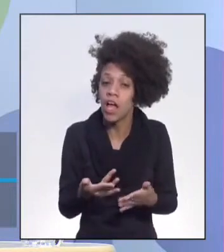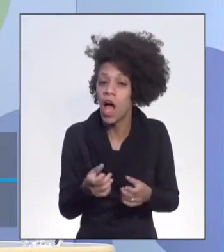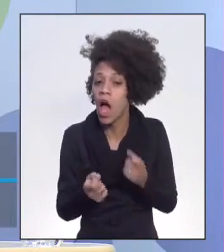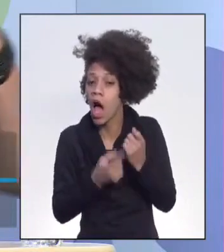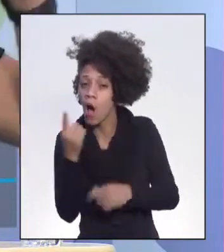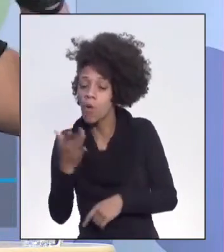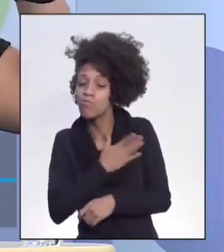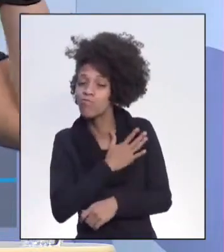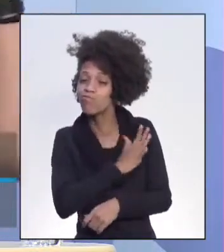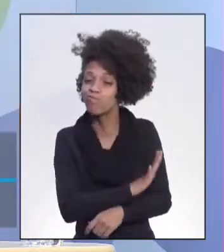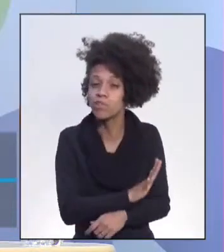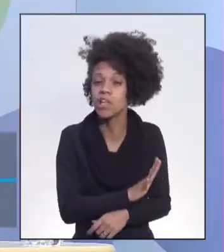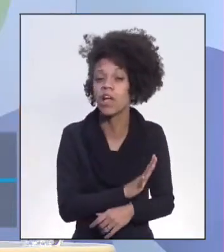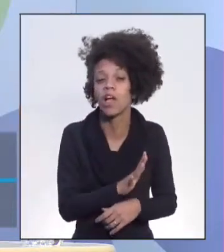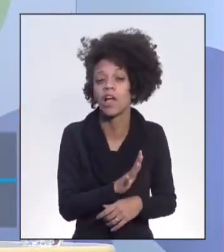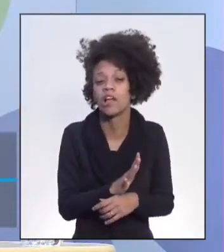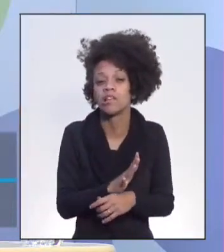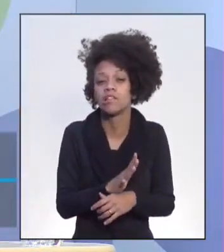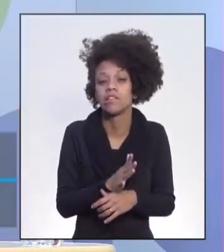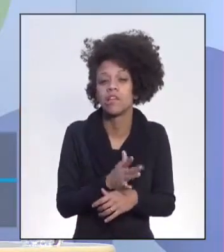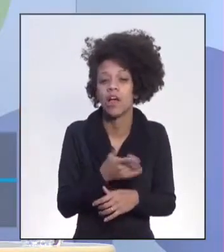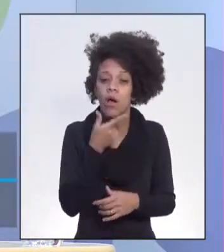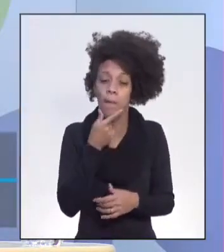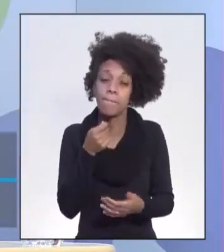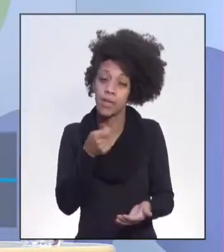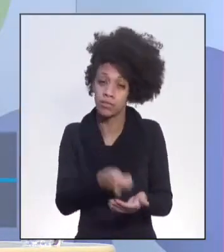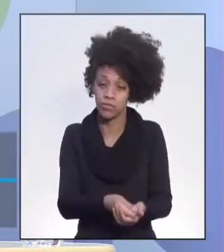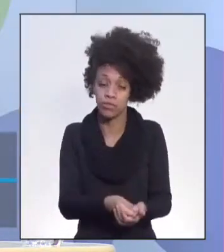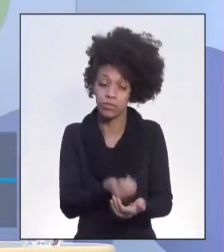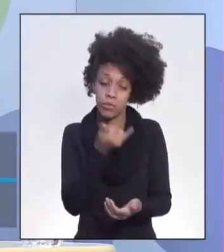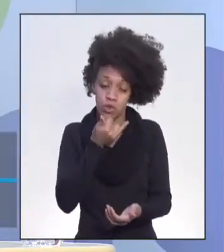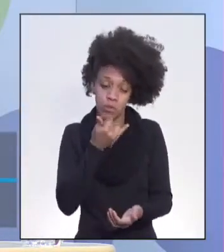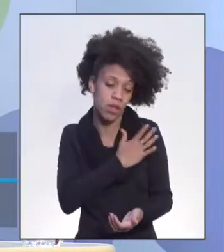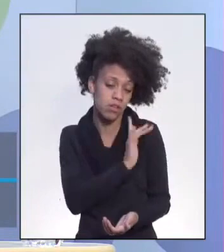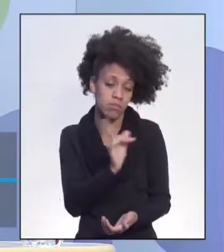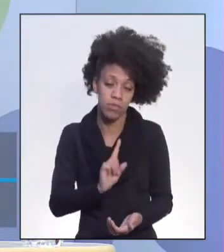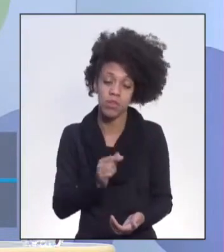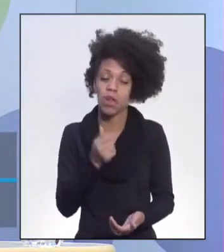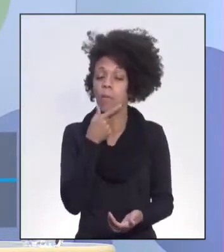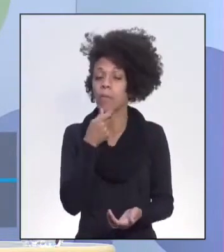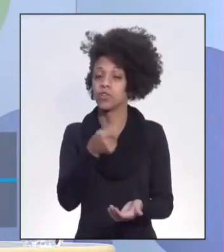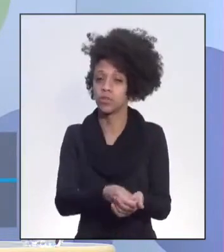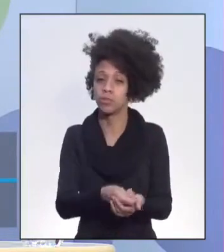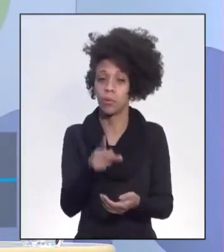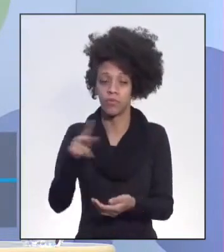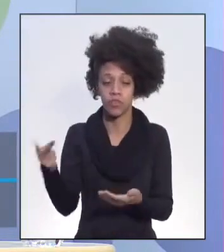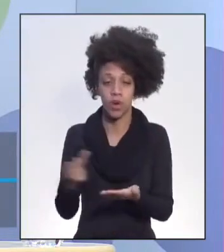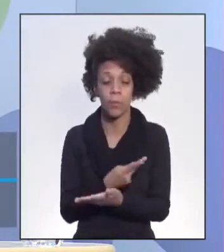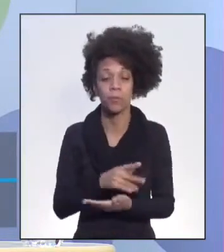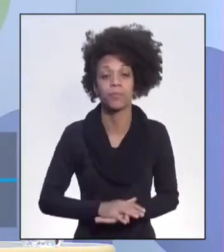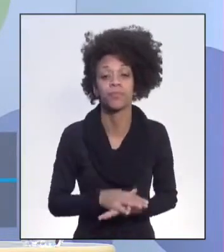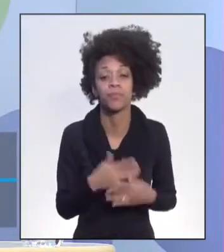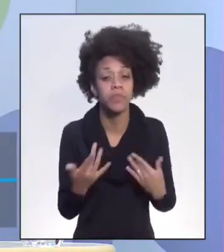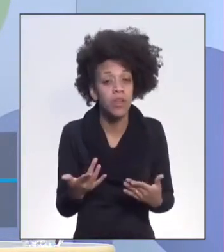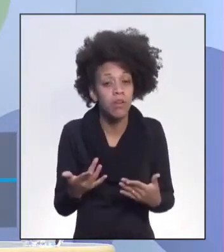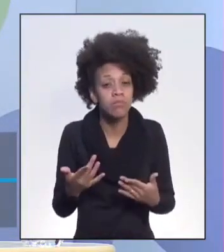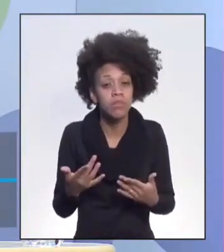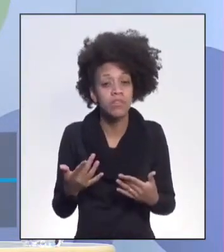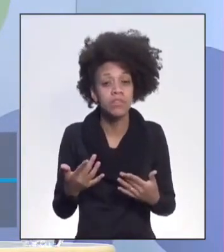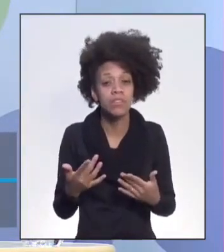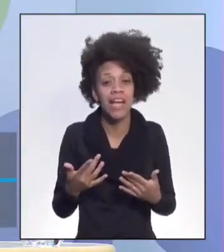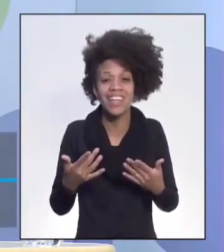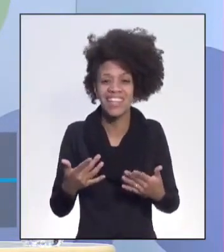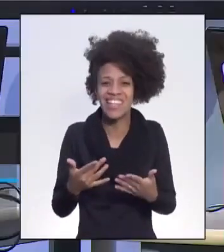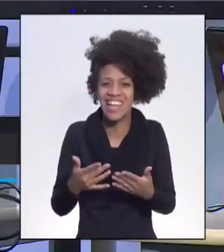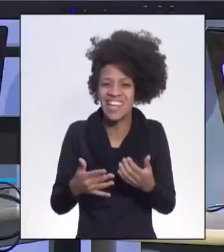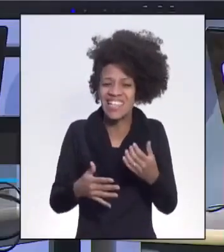e feminismo, elas estão tão... de machismo, aliás. Elas estão tão presas dentro da sociedade, que elas passam desapercebidas.